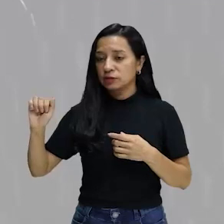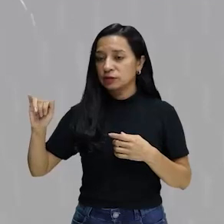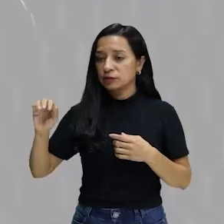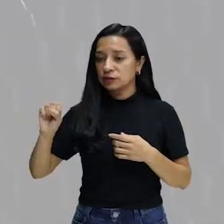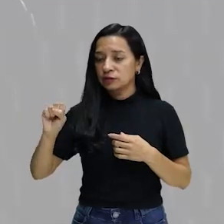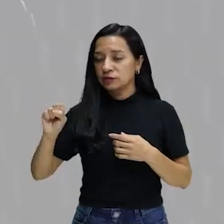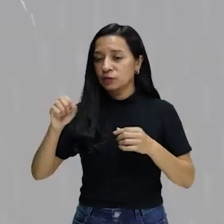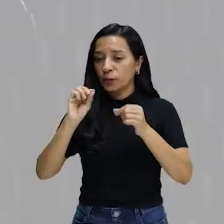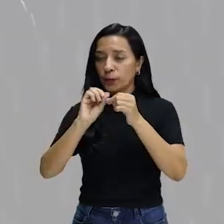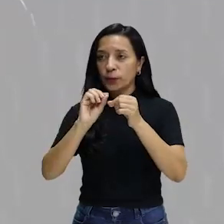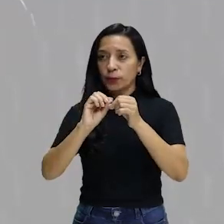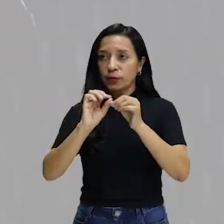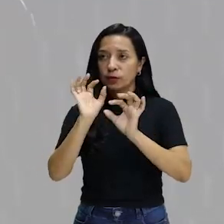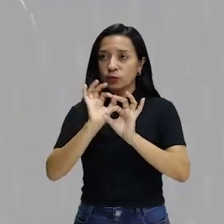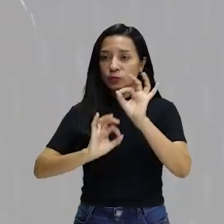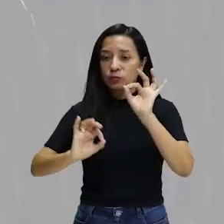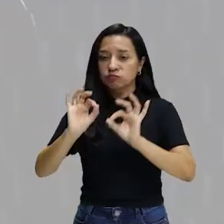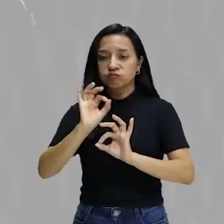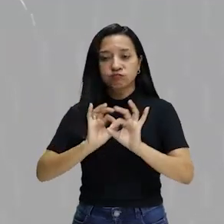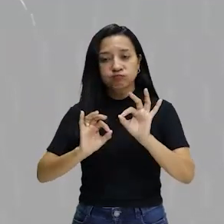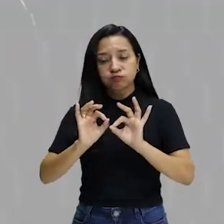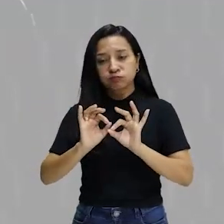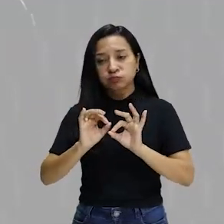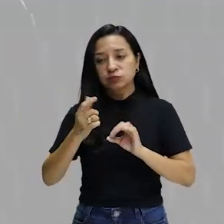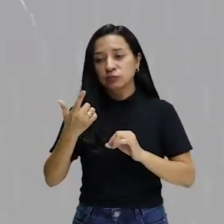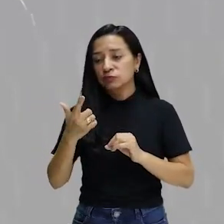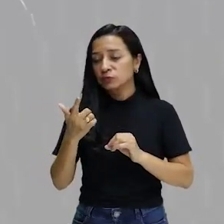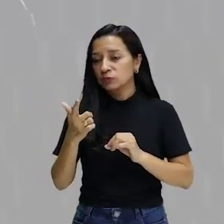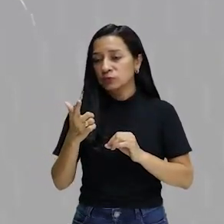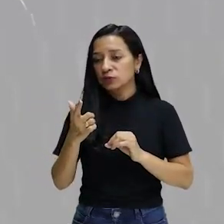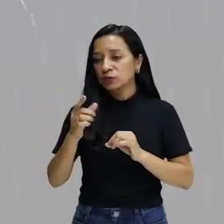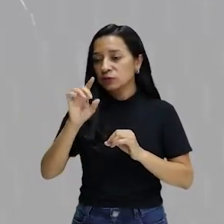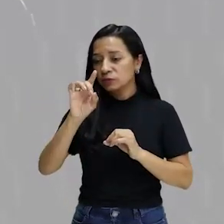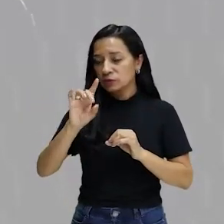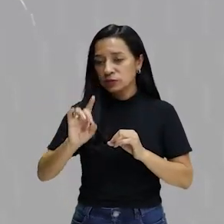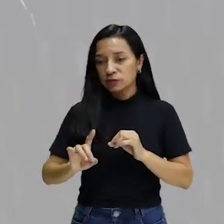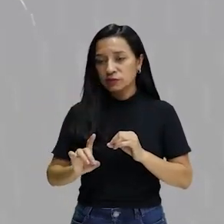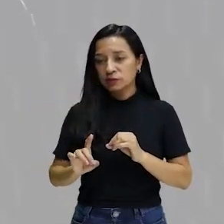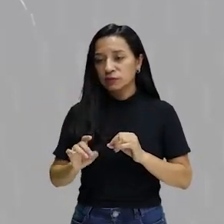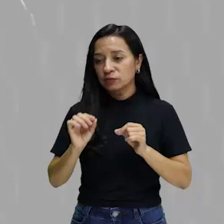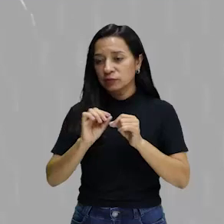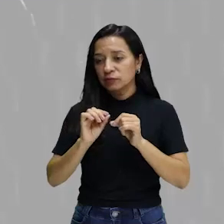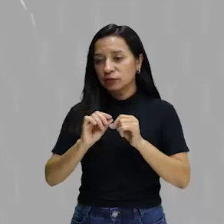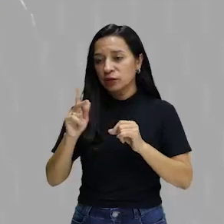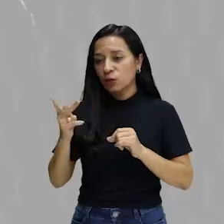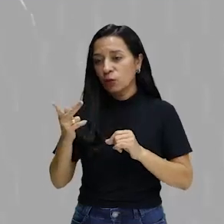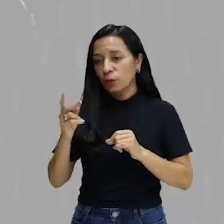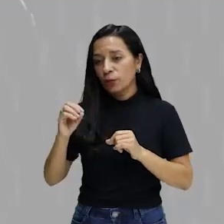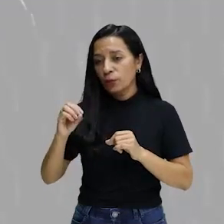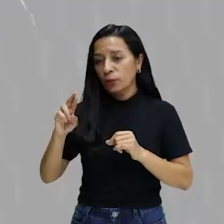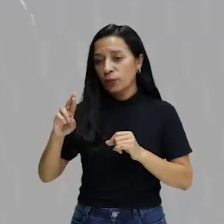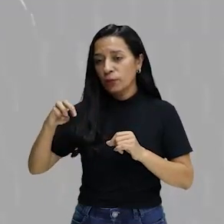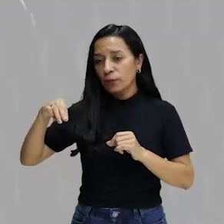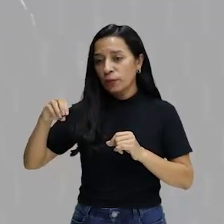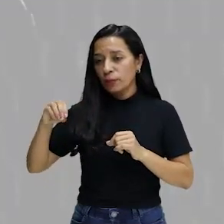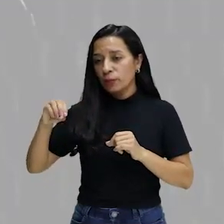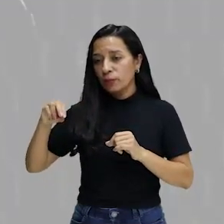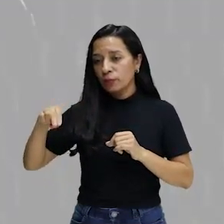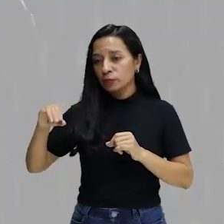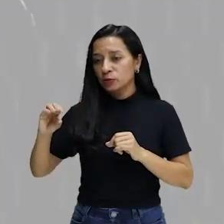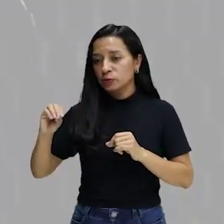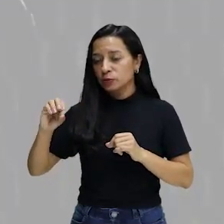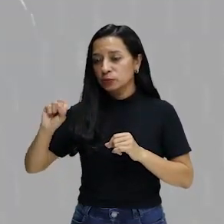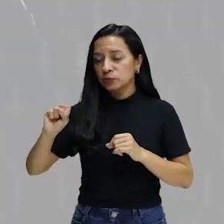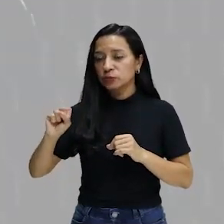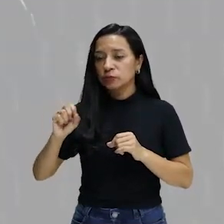são produzidos assim, não tem um órgão específico não da planta que vai produzir hormônio. Esses hormônios vegetais, eles